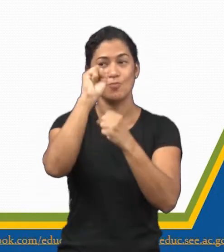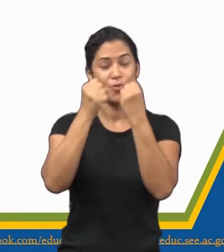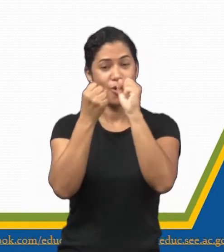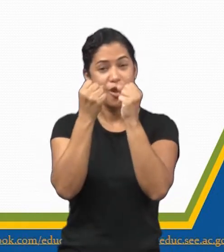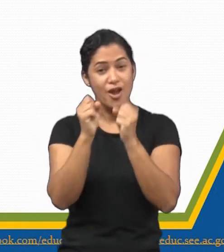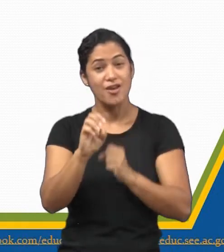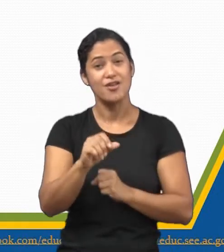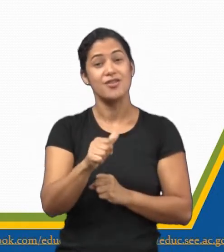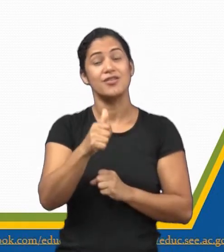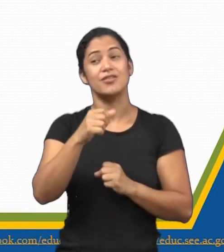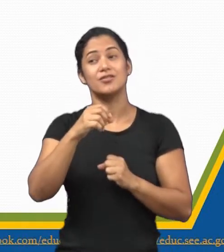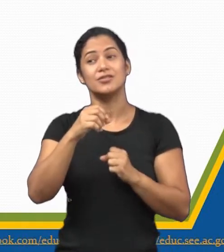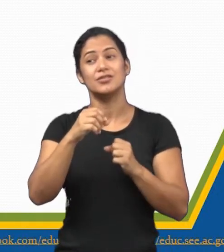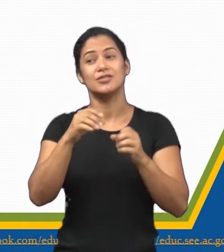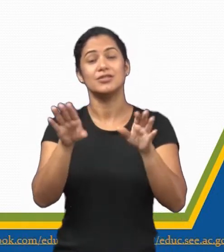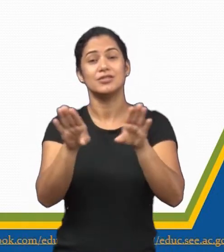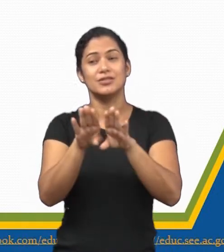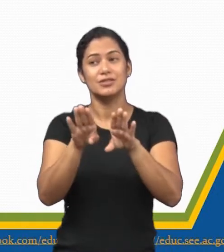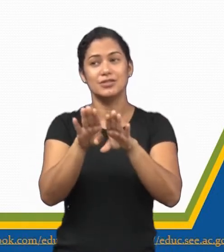residenciais.